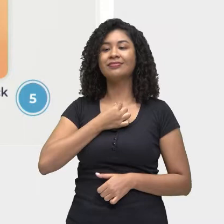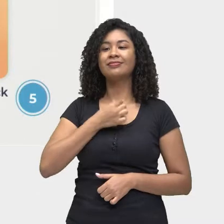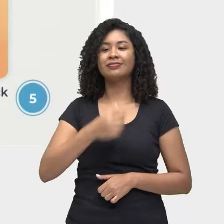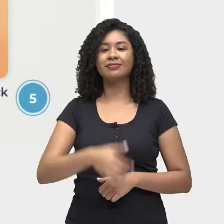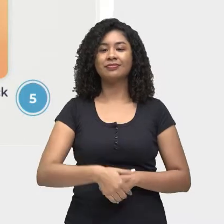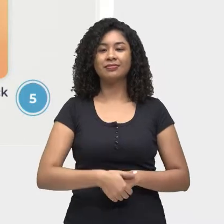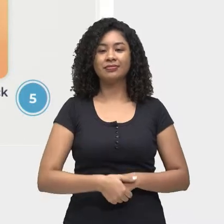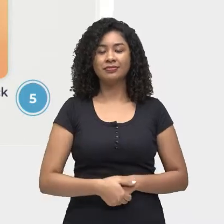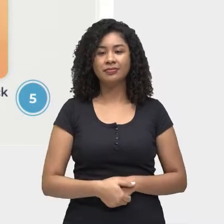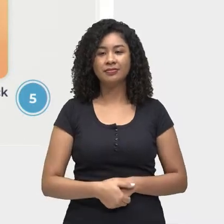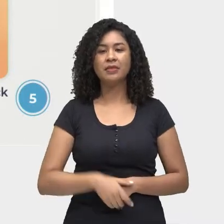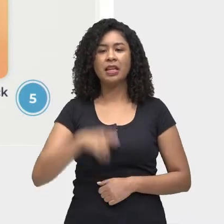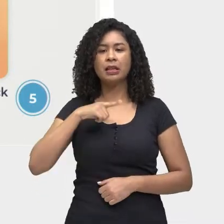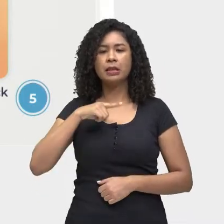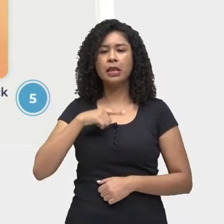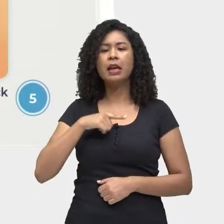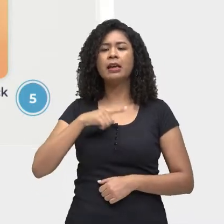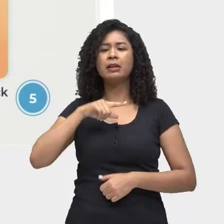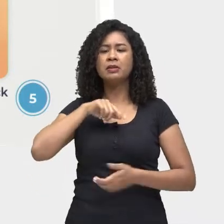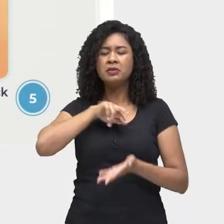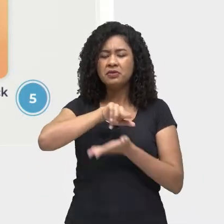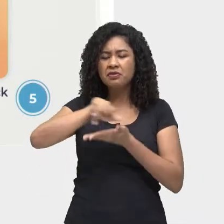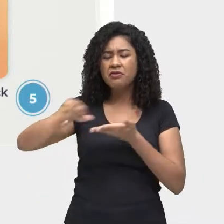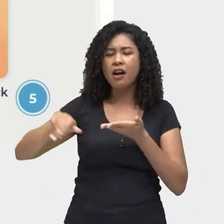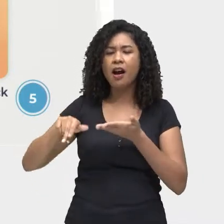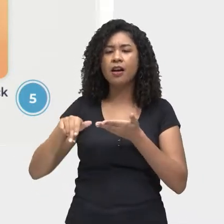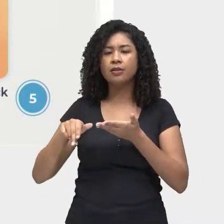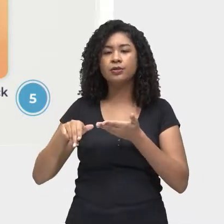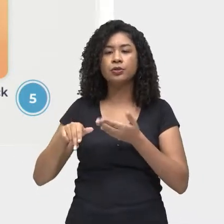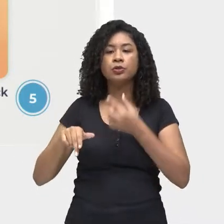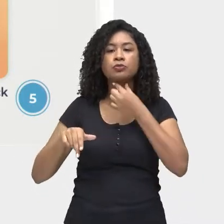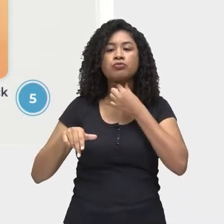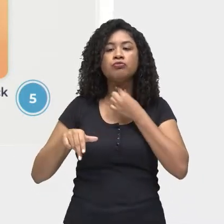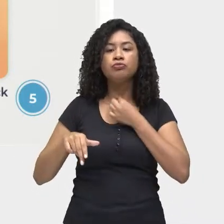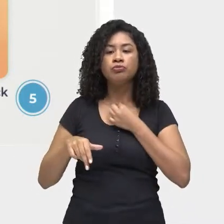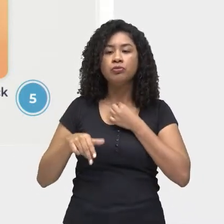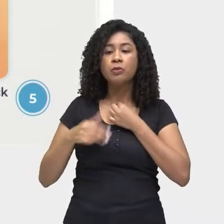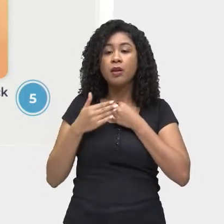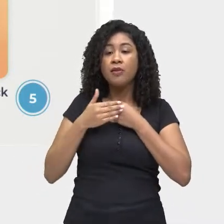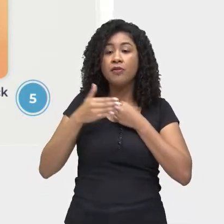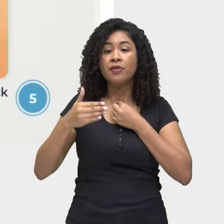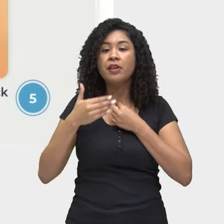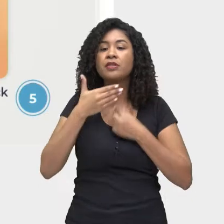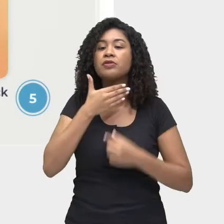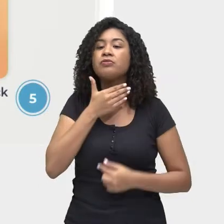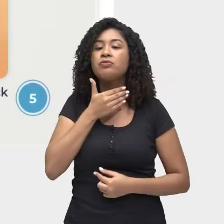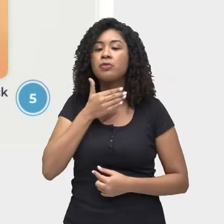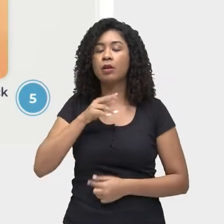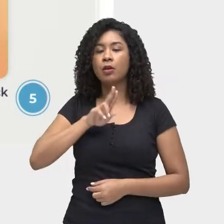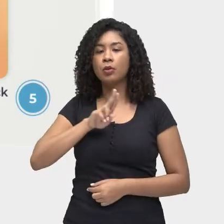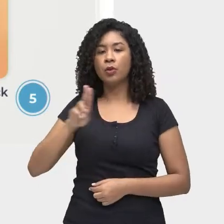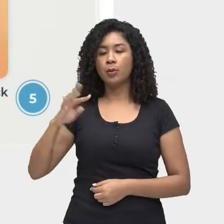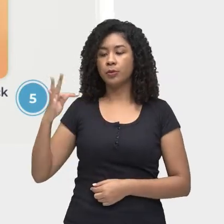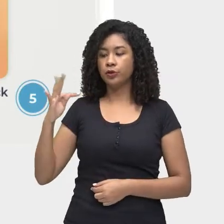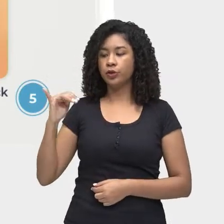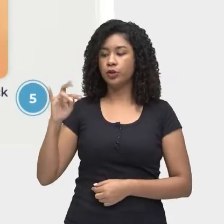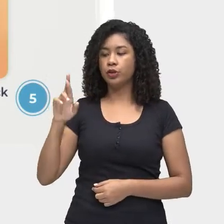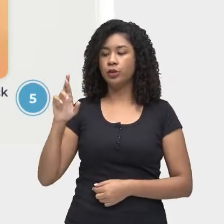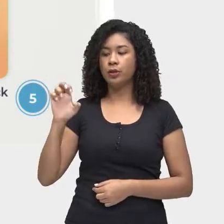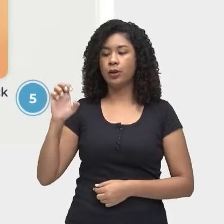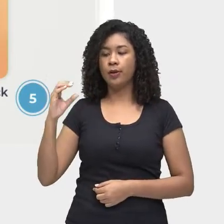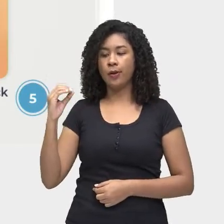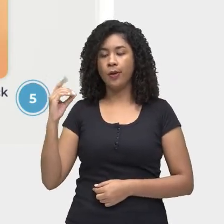da tireoide, essa parte aqui já é a traqueia, já é já está mais para o